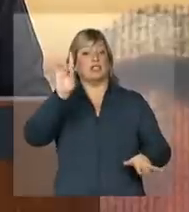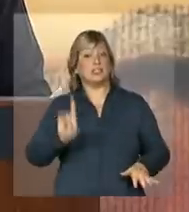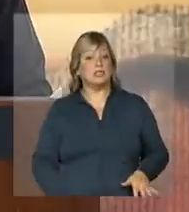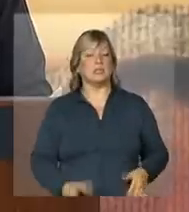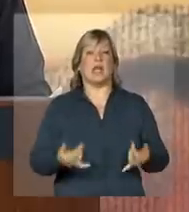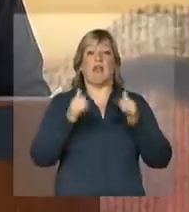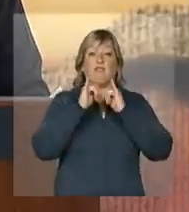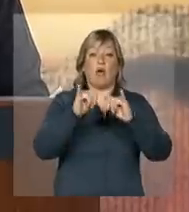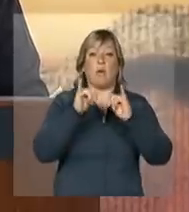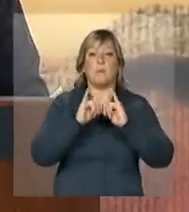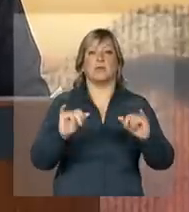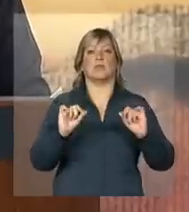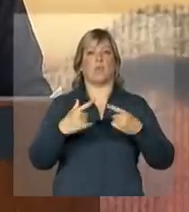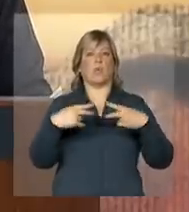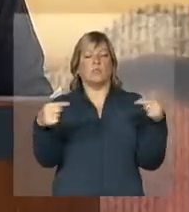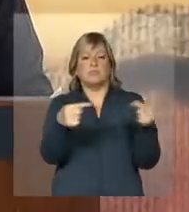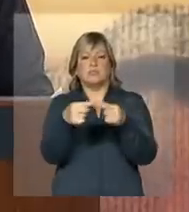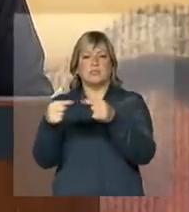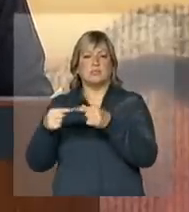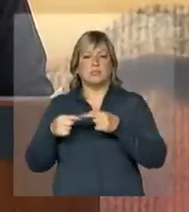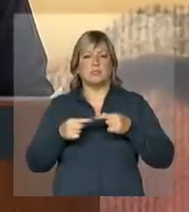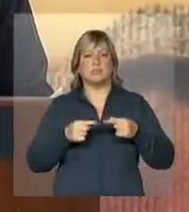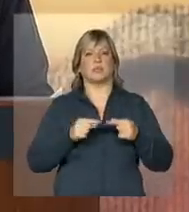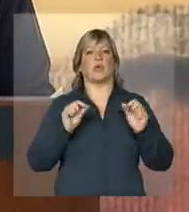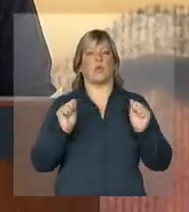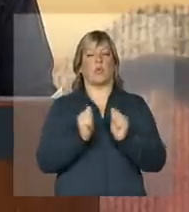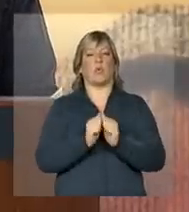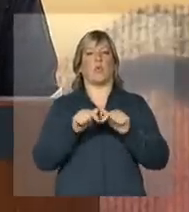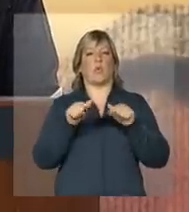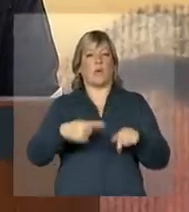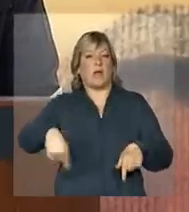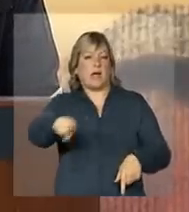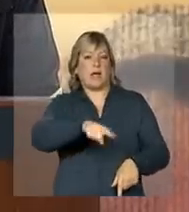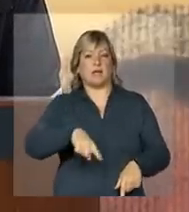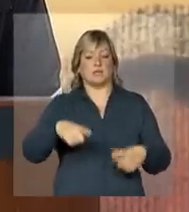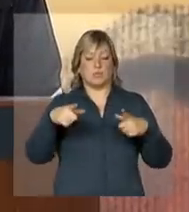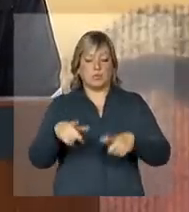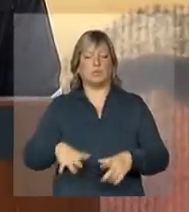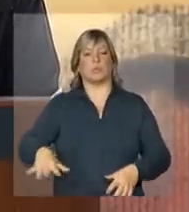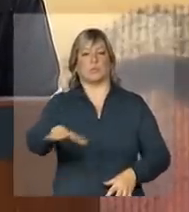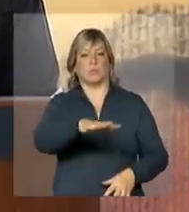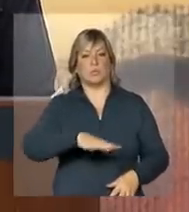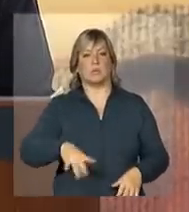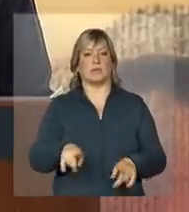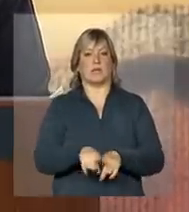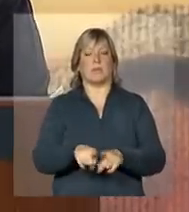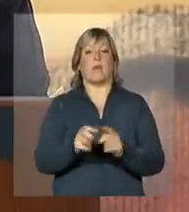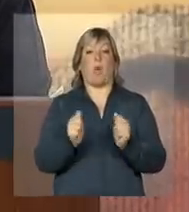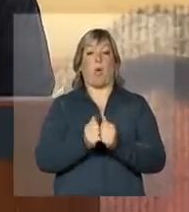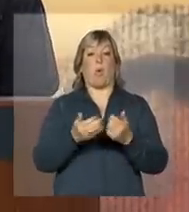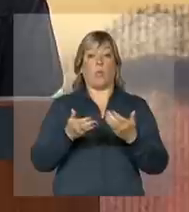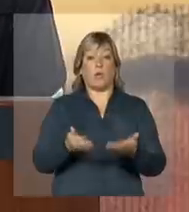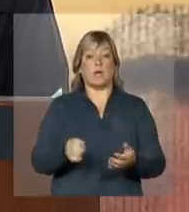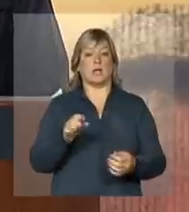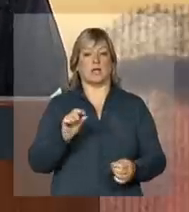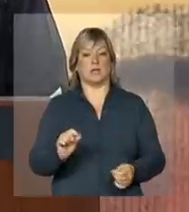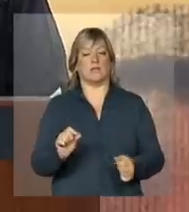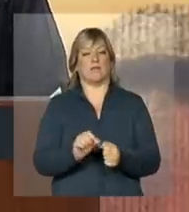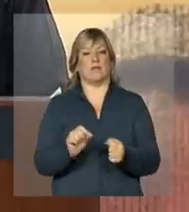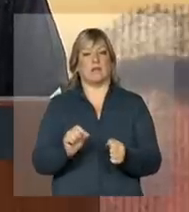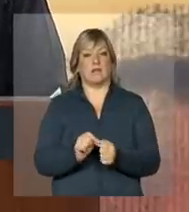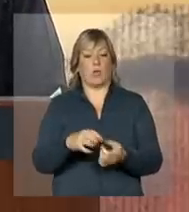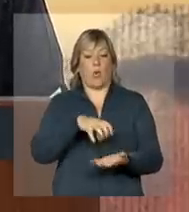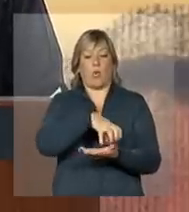informações são informações adequadas para essas para esses territórios E com isso desencadeamos um conjunto de